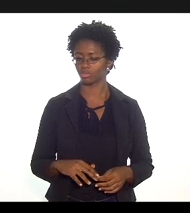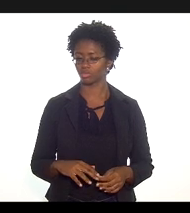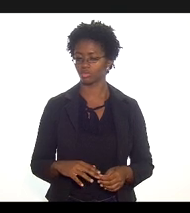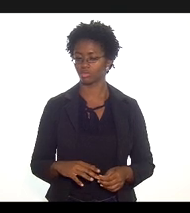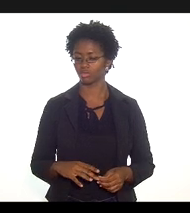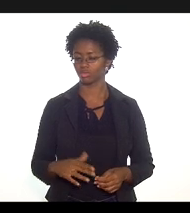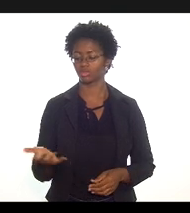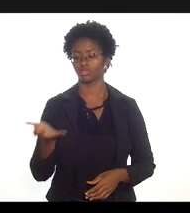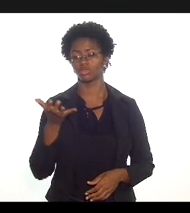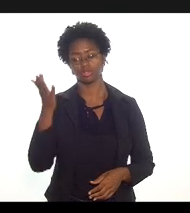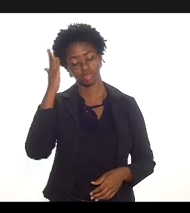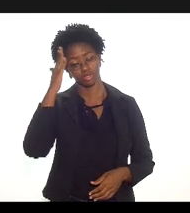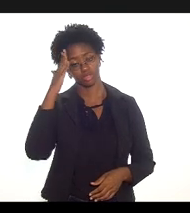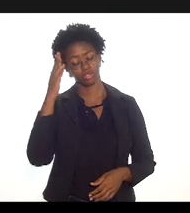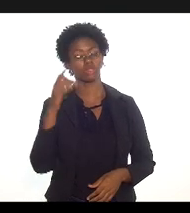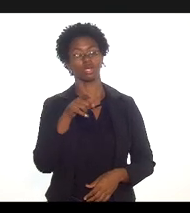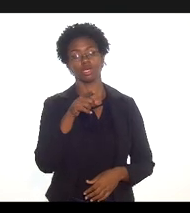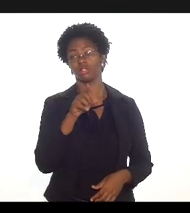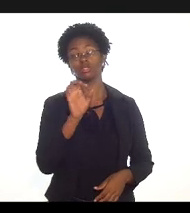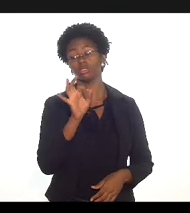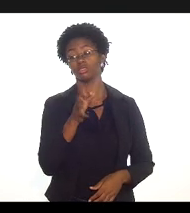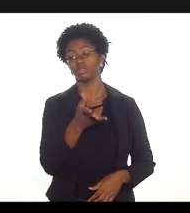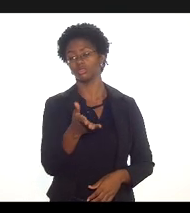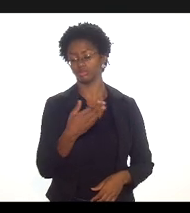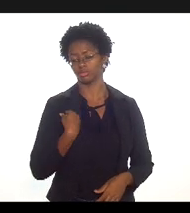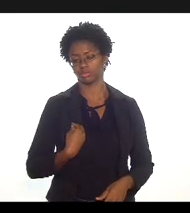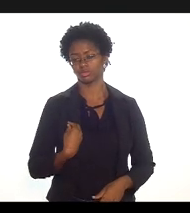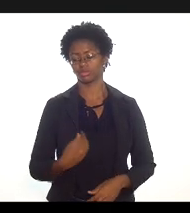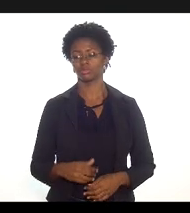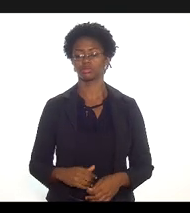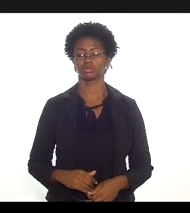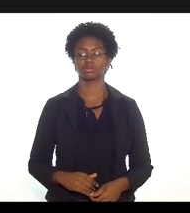Mas eu queria saber se a doutora... Ah, está aqui. Ok.